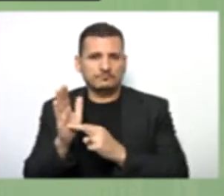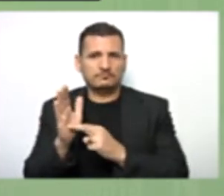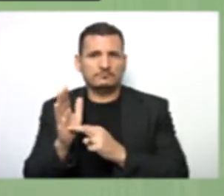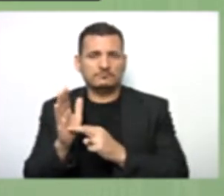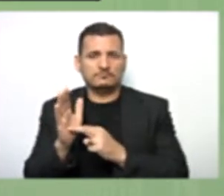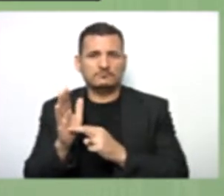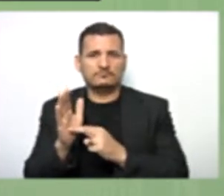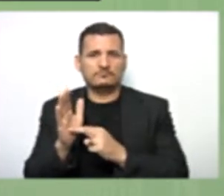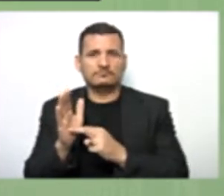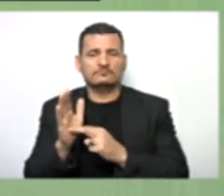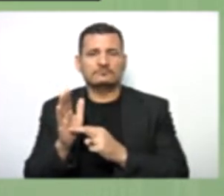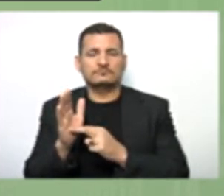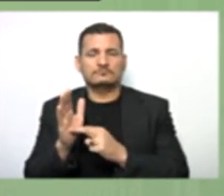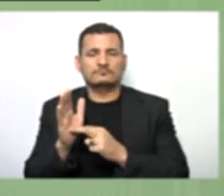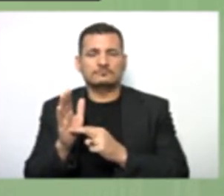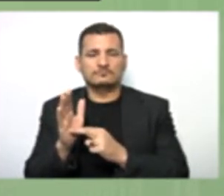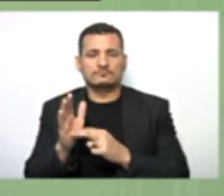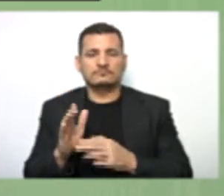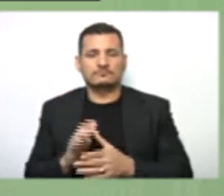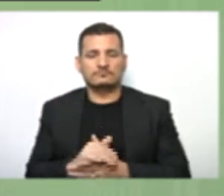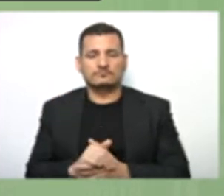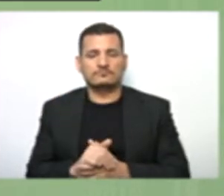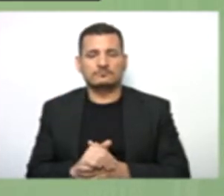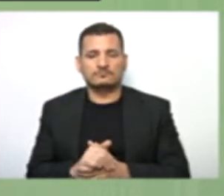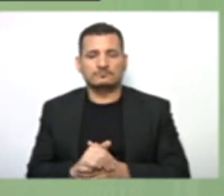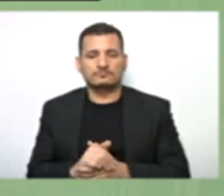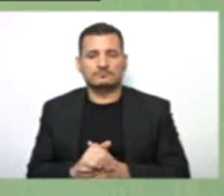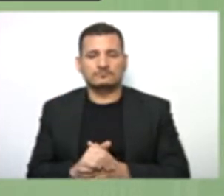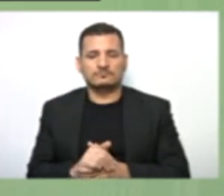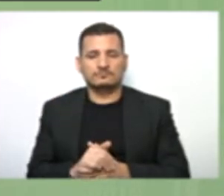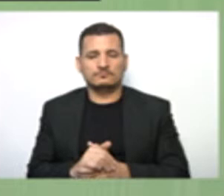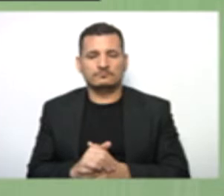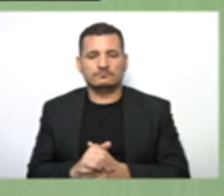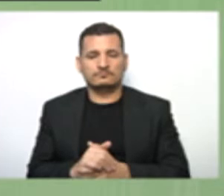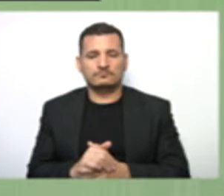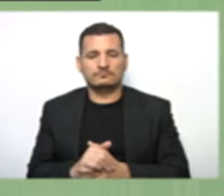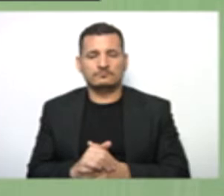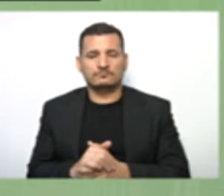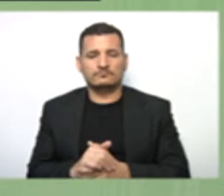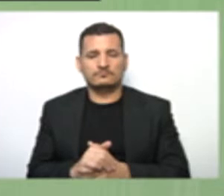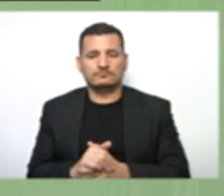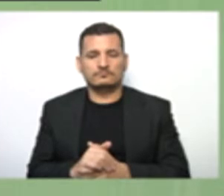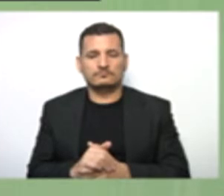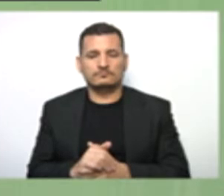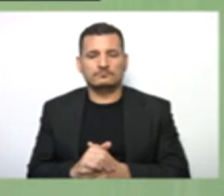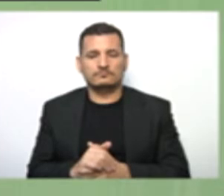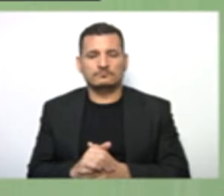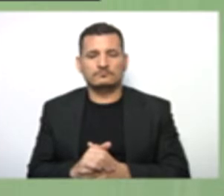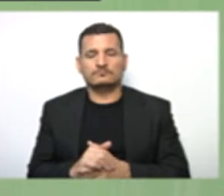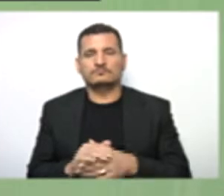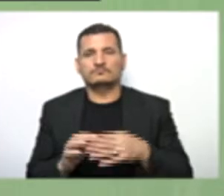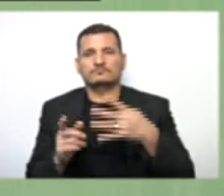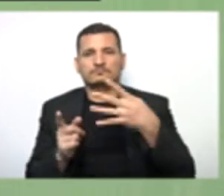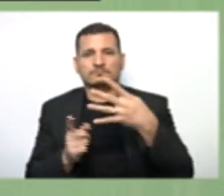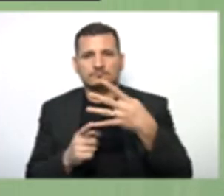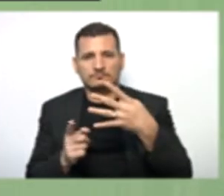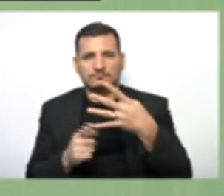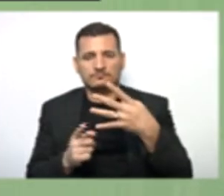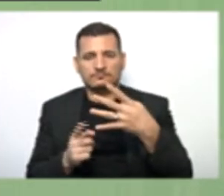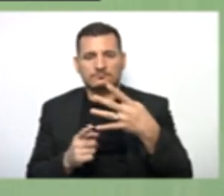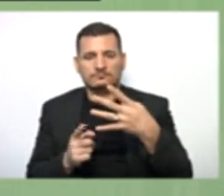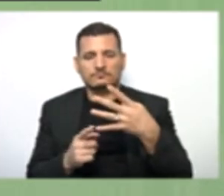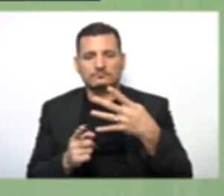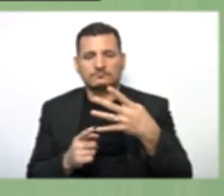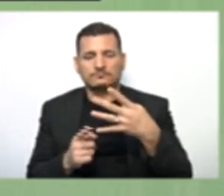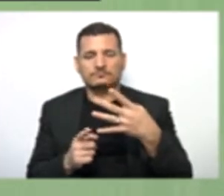serem executadas, ok? Então, é aí que você pode executar o programa. Já na nossa última